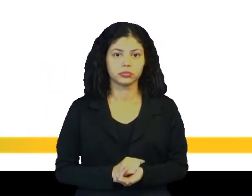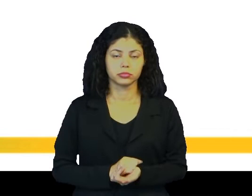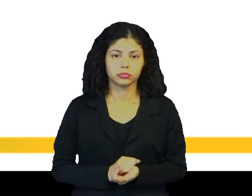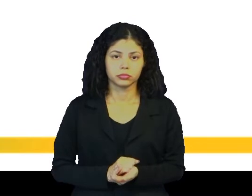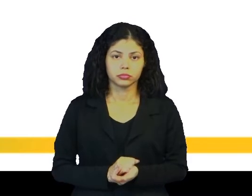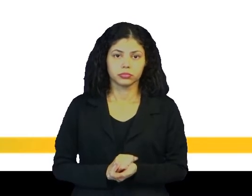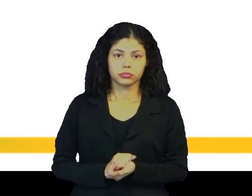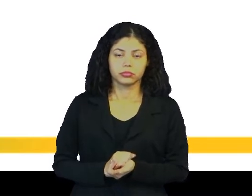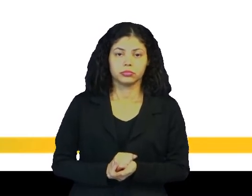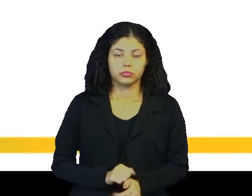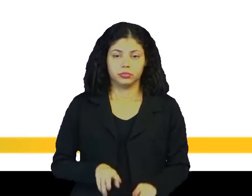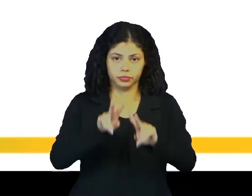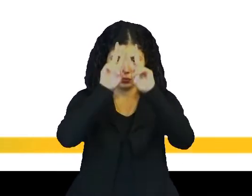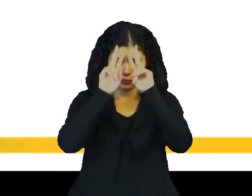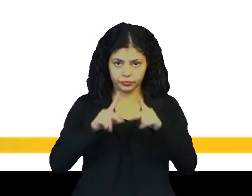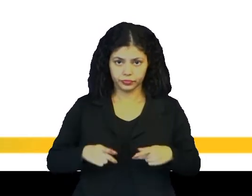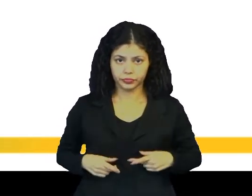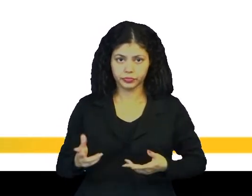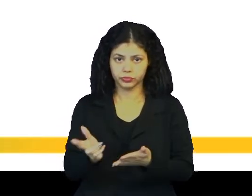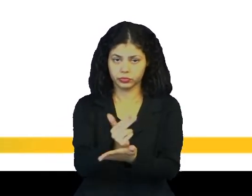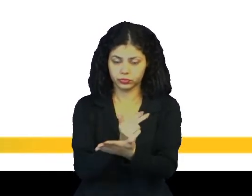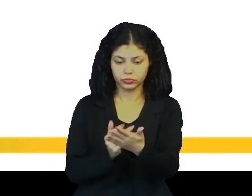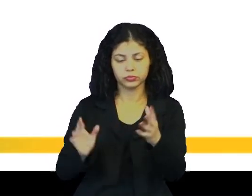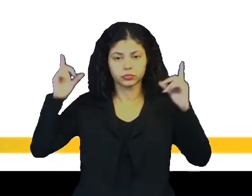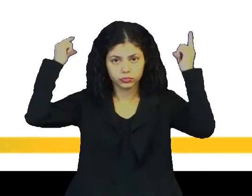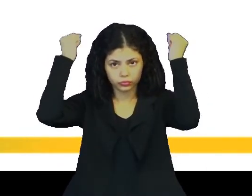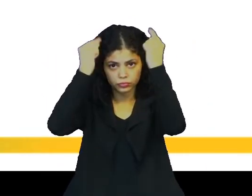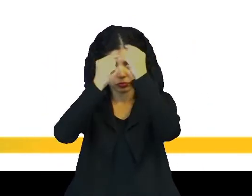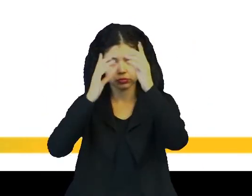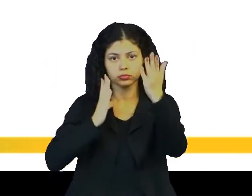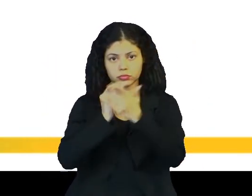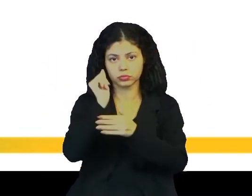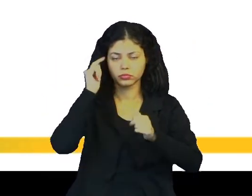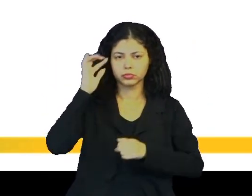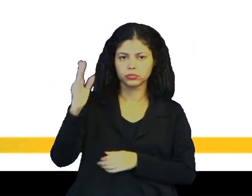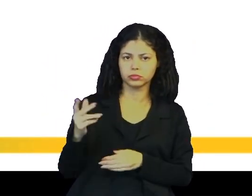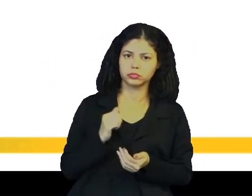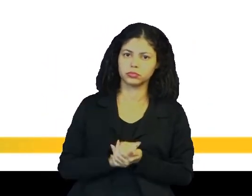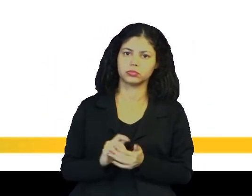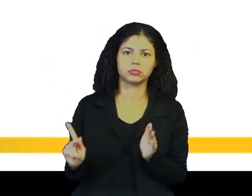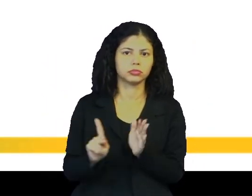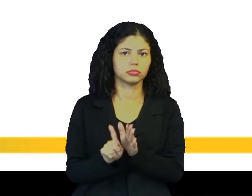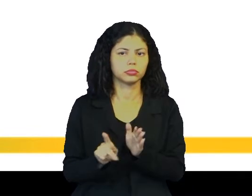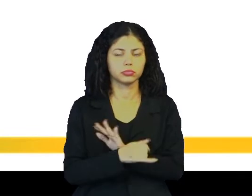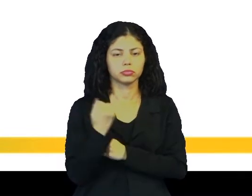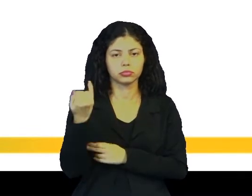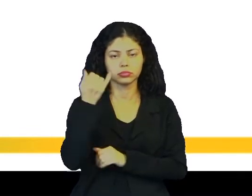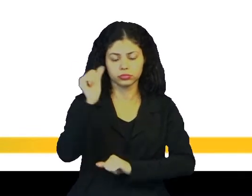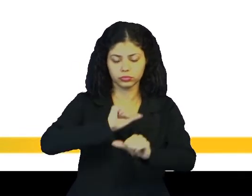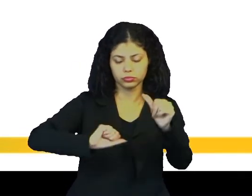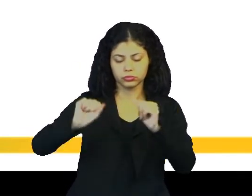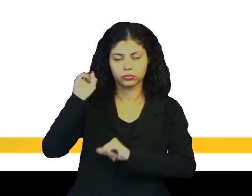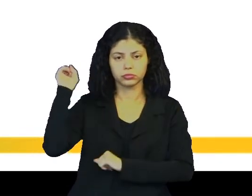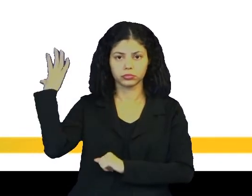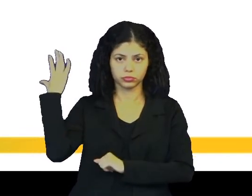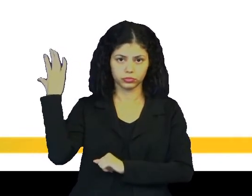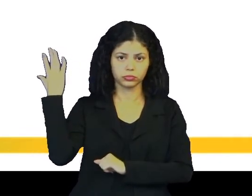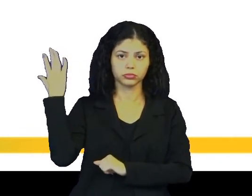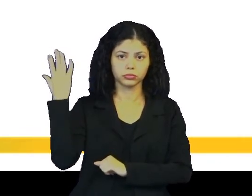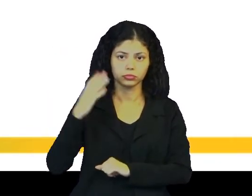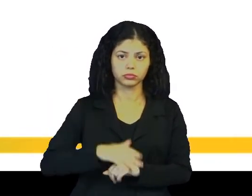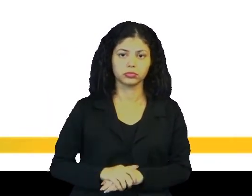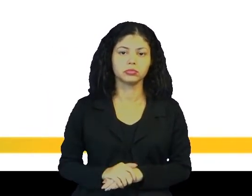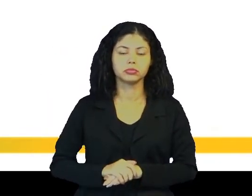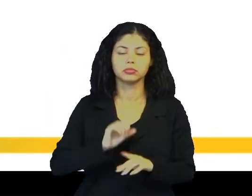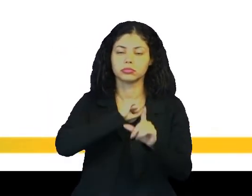quesito humanidade. A arte antiga grega sempre buscou refletir os costumes e as principais mudanças que ocorreram